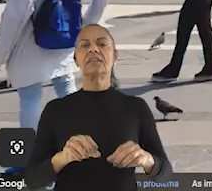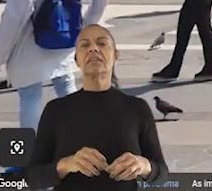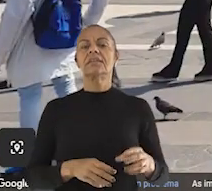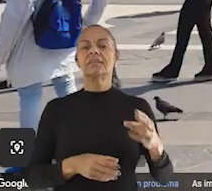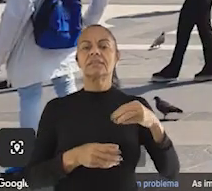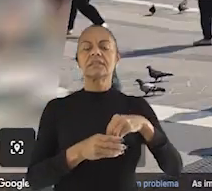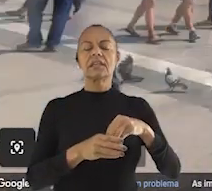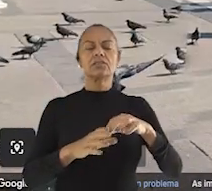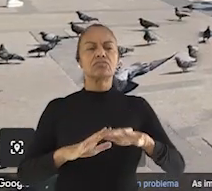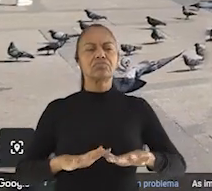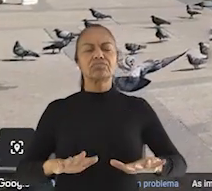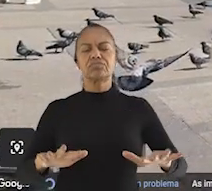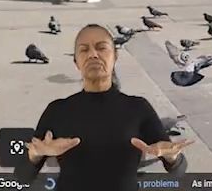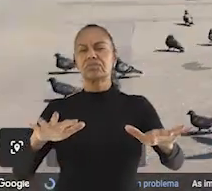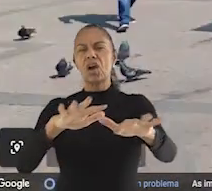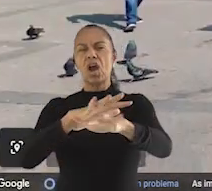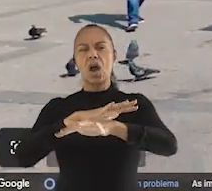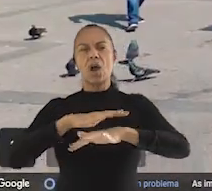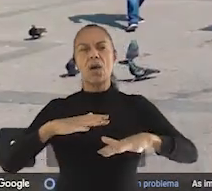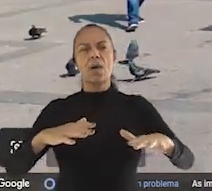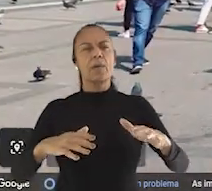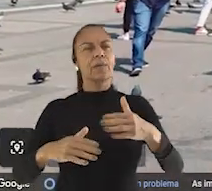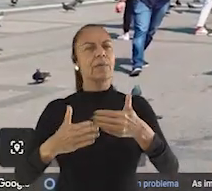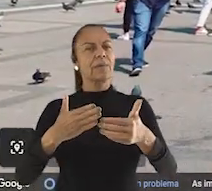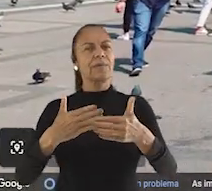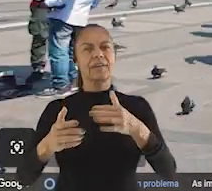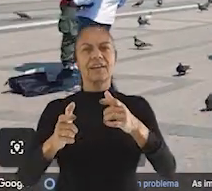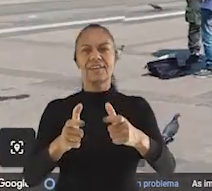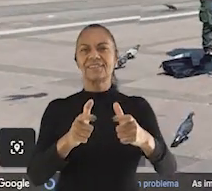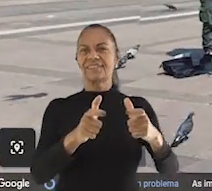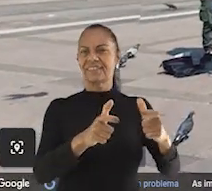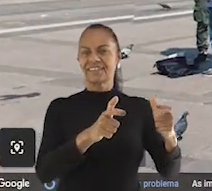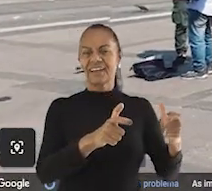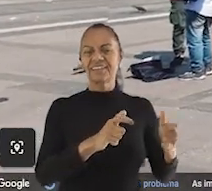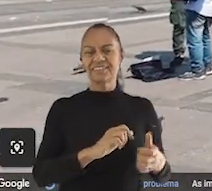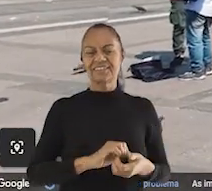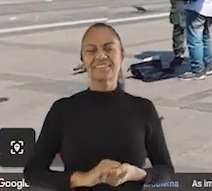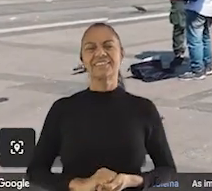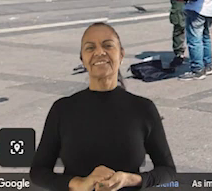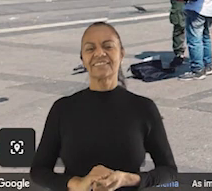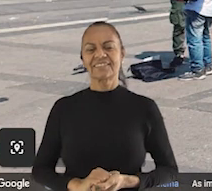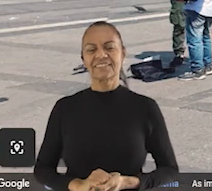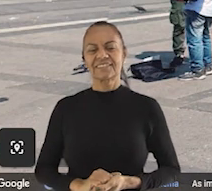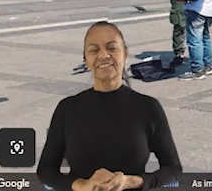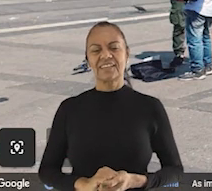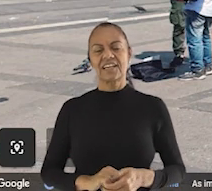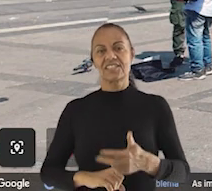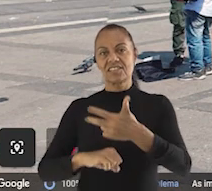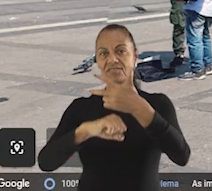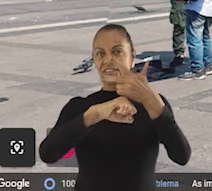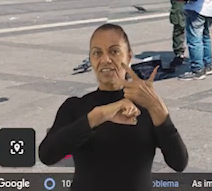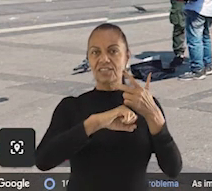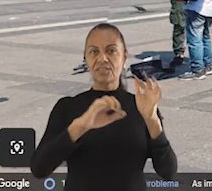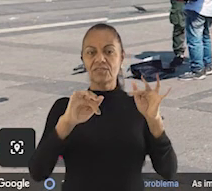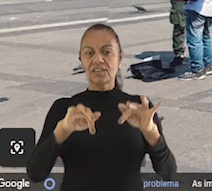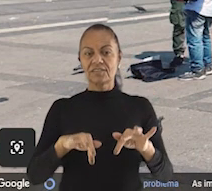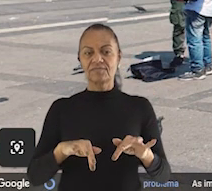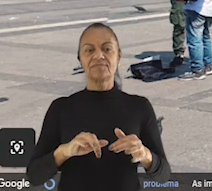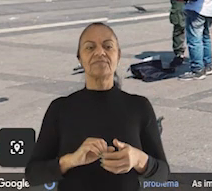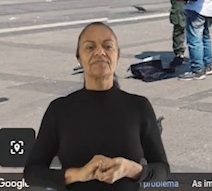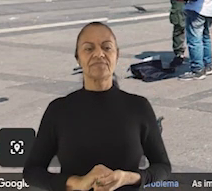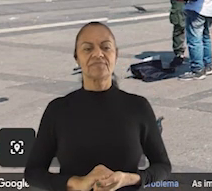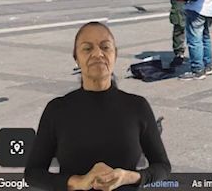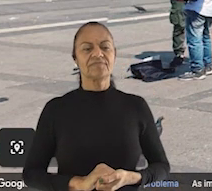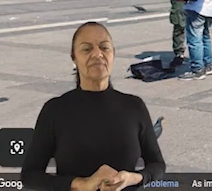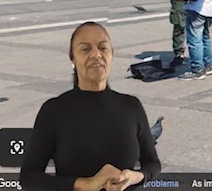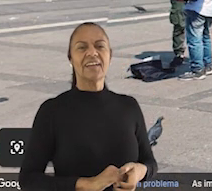site, você consegue ir para qualquer lugar do mundo. Deixo vocês com a vista da catedral e encerro por aqui esse